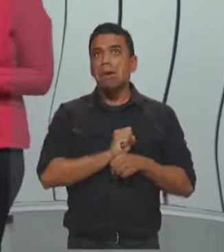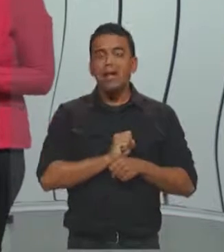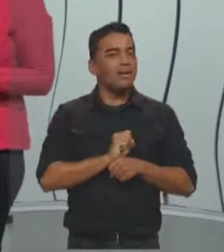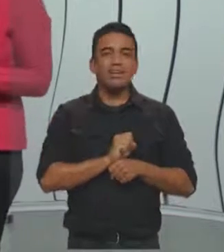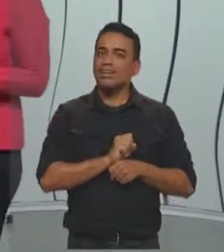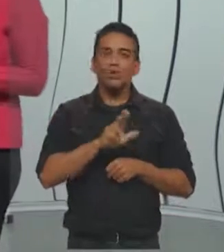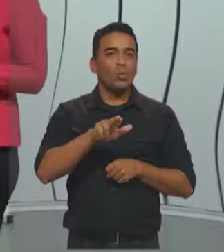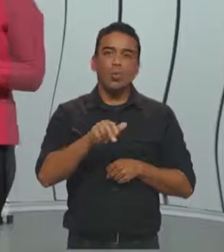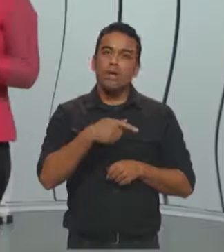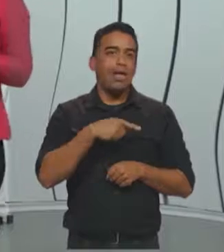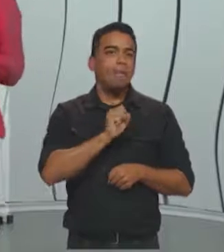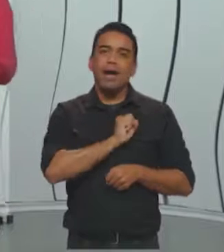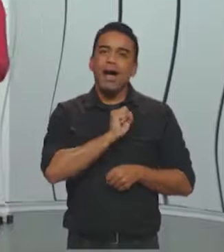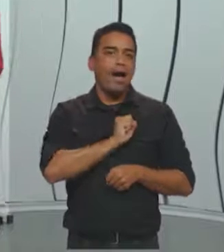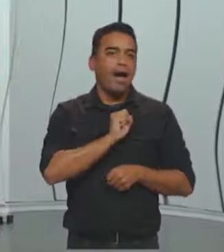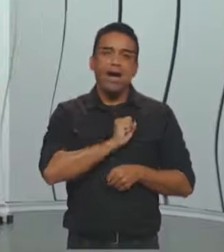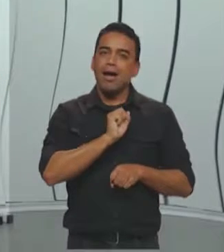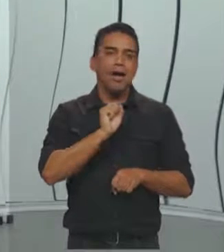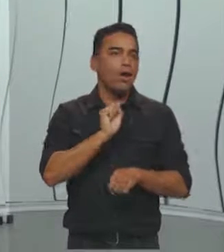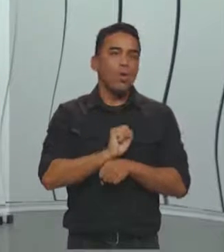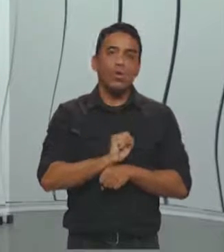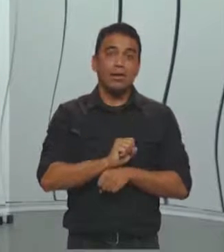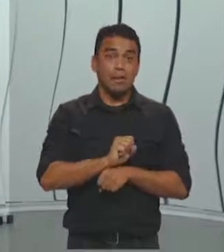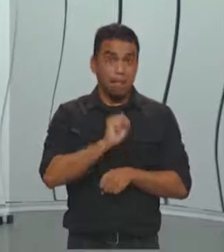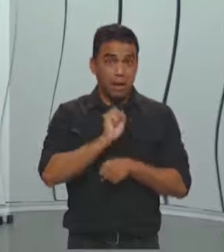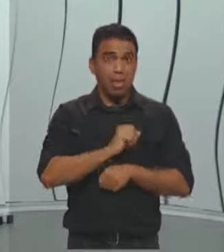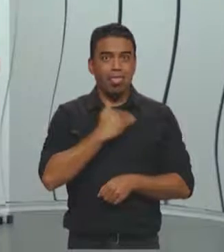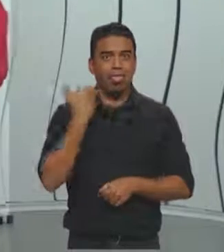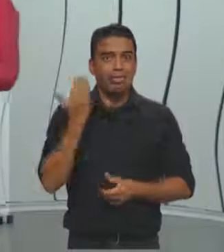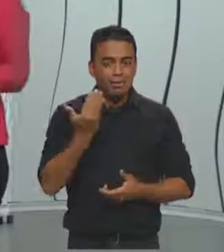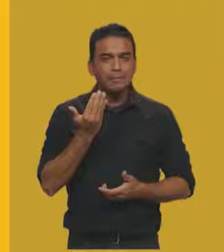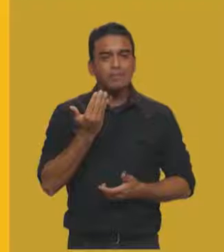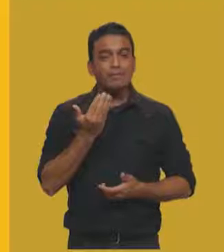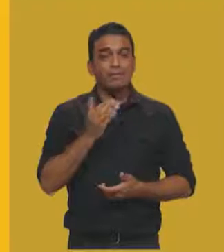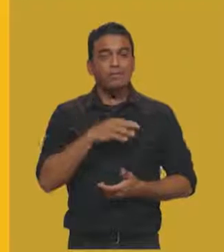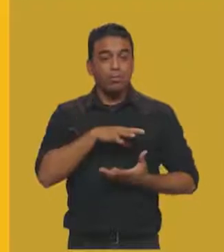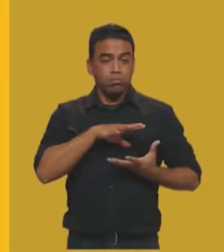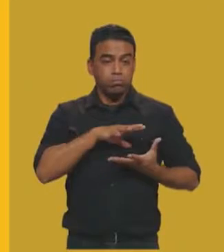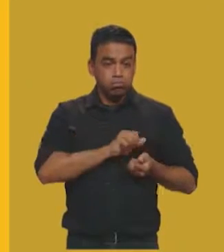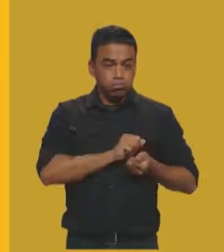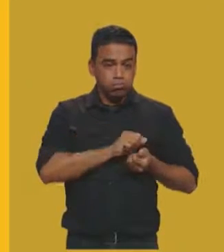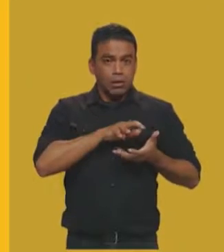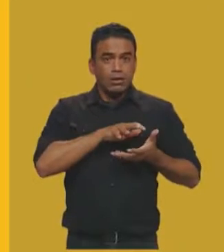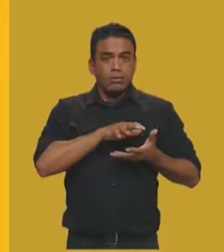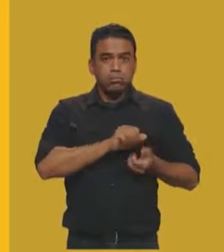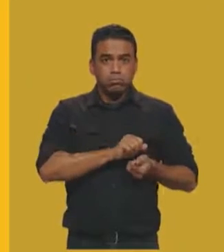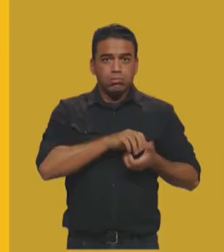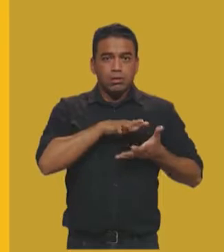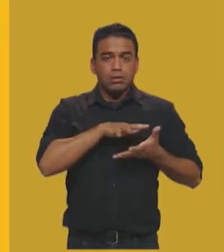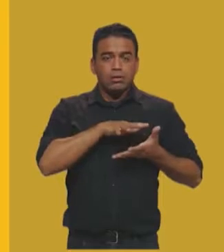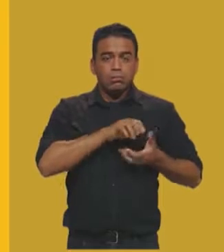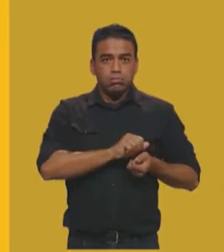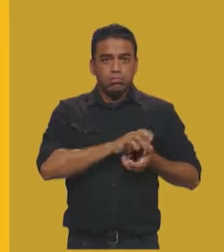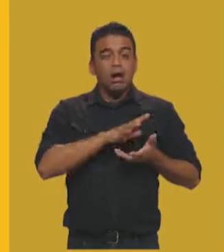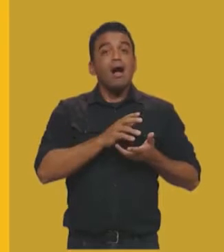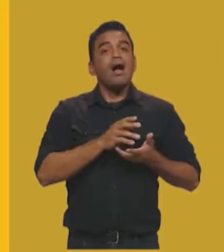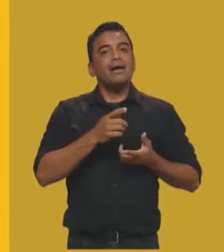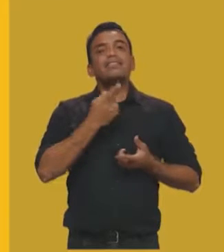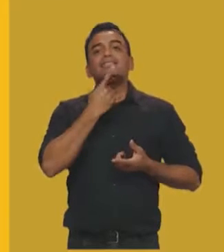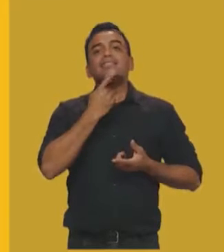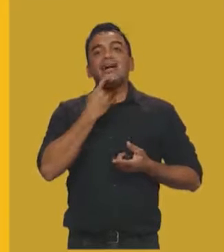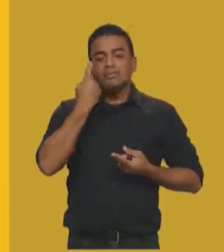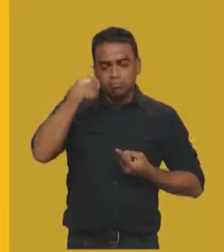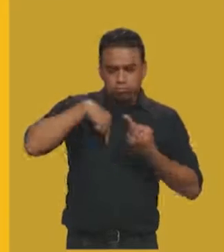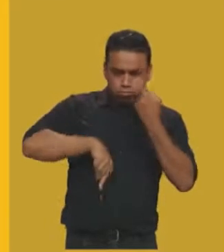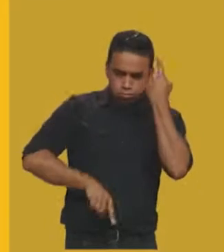acontecer. São esses movimentos que o coração faz, que faz com que esse sangue circula, desde